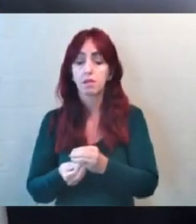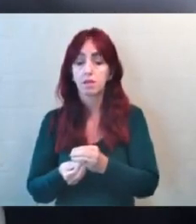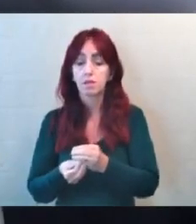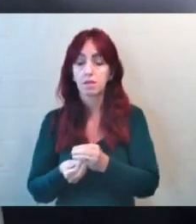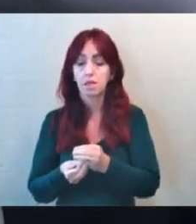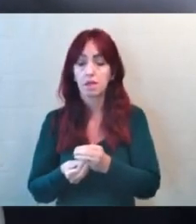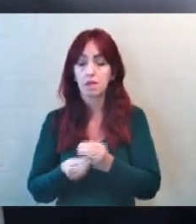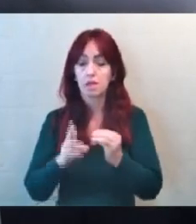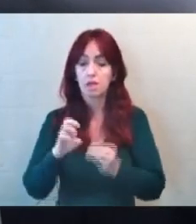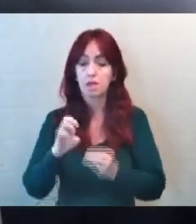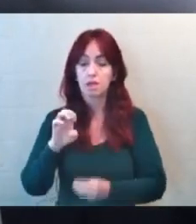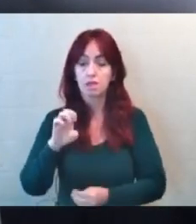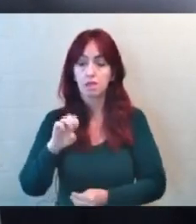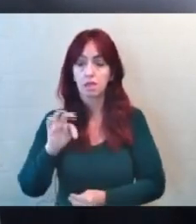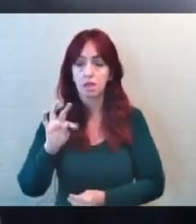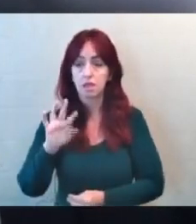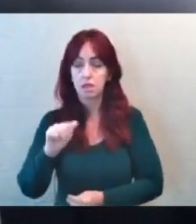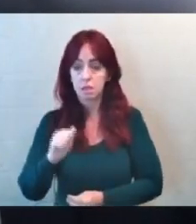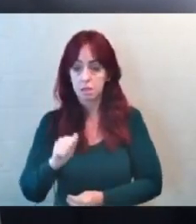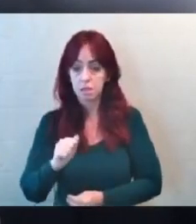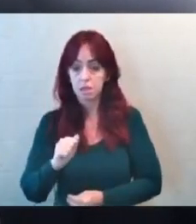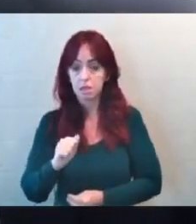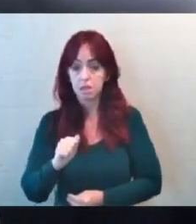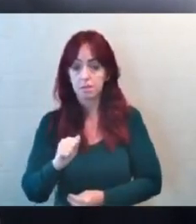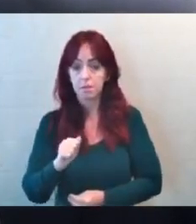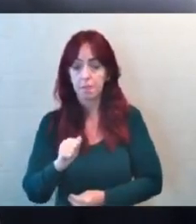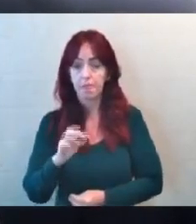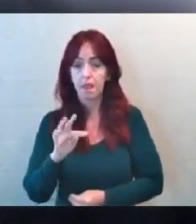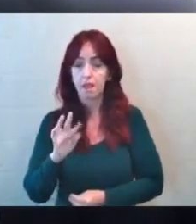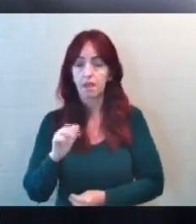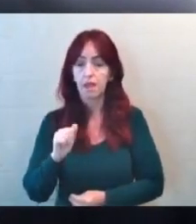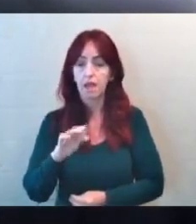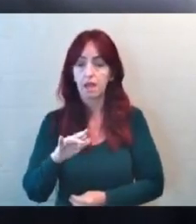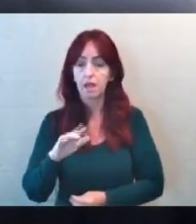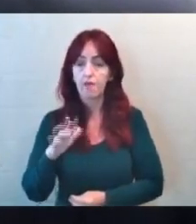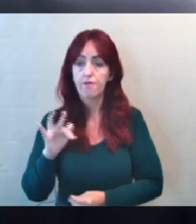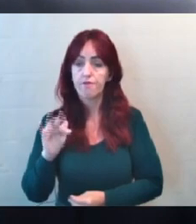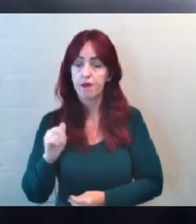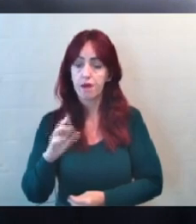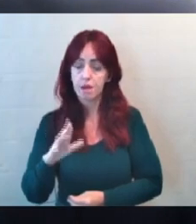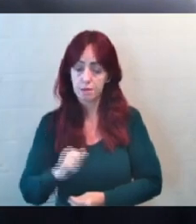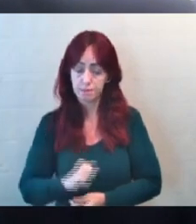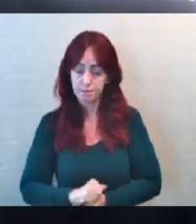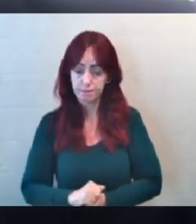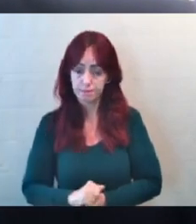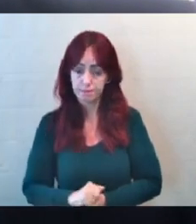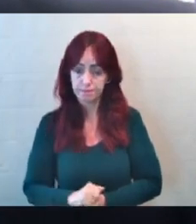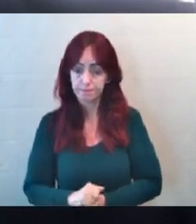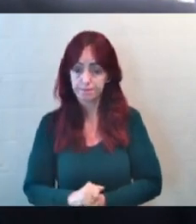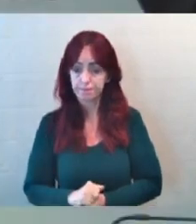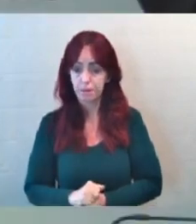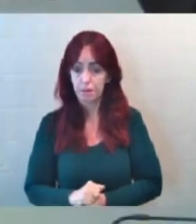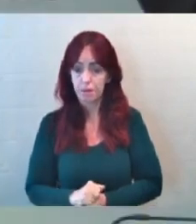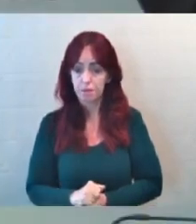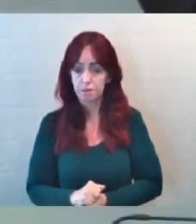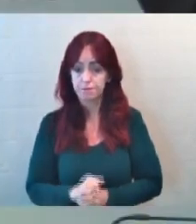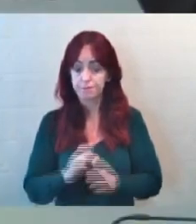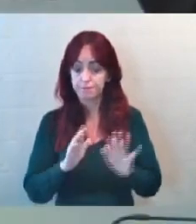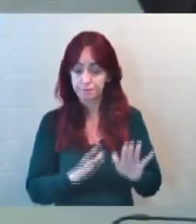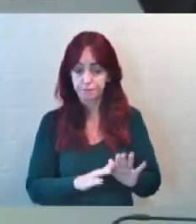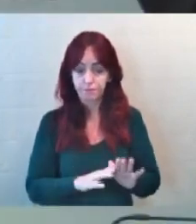complementarmente a receita tarifária e a receita extratarifária. André, o senhor já viu aquela propaganda